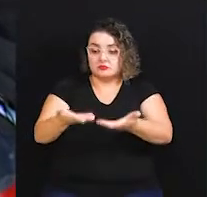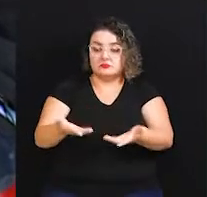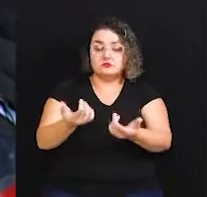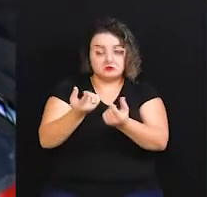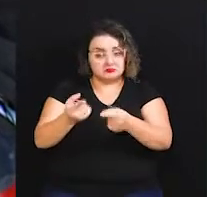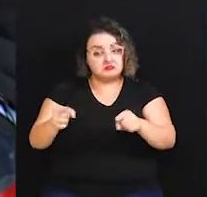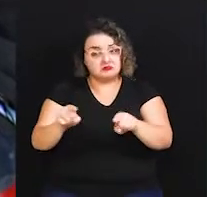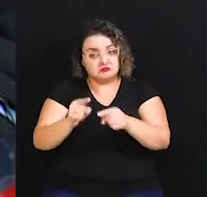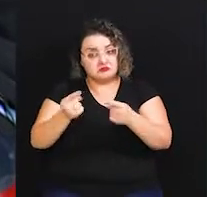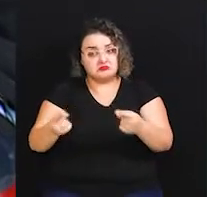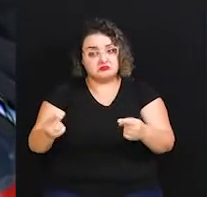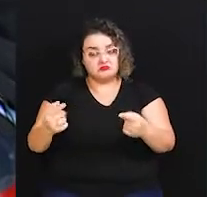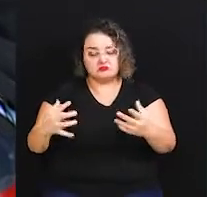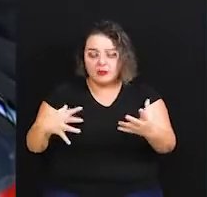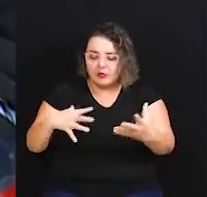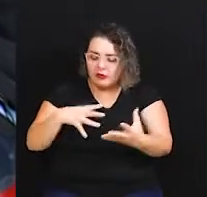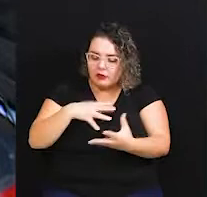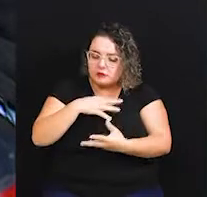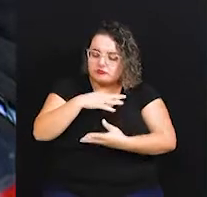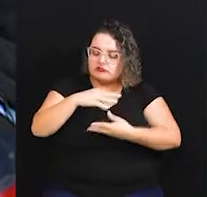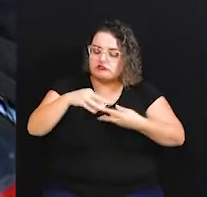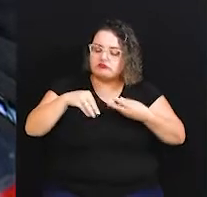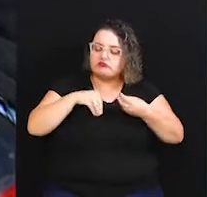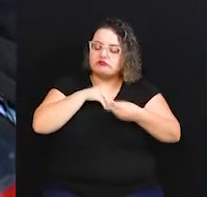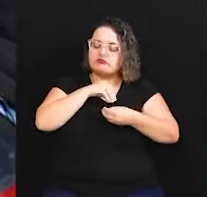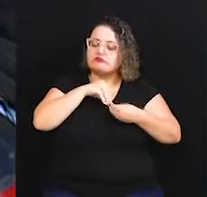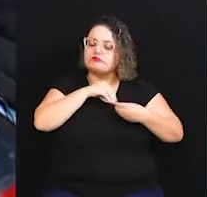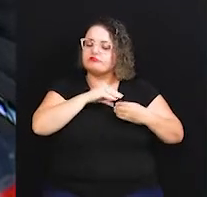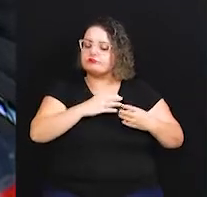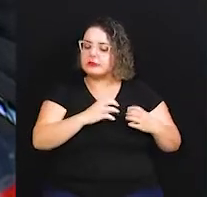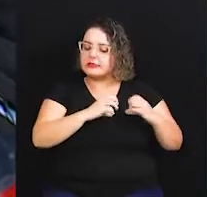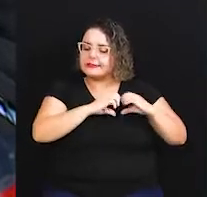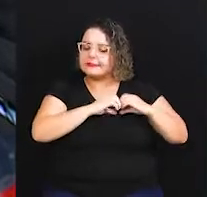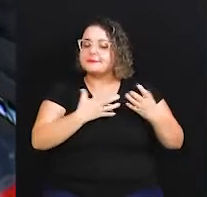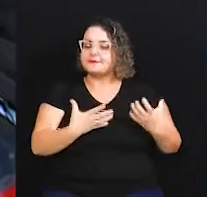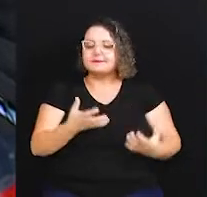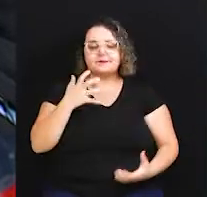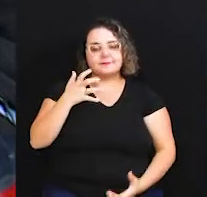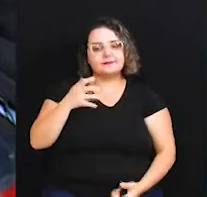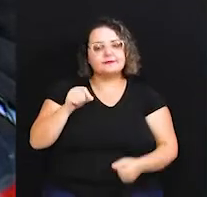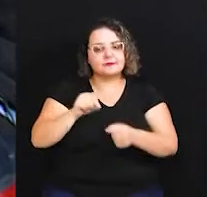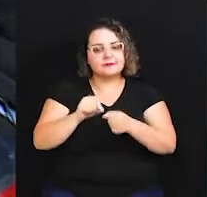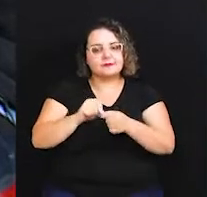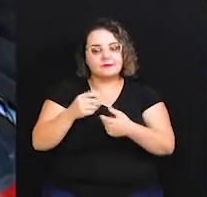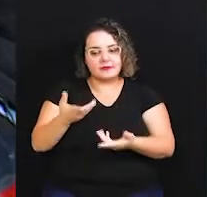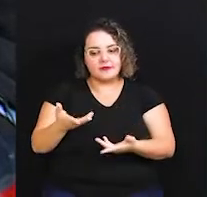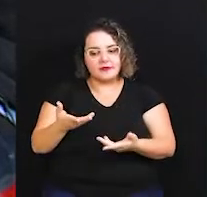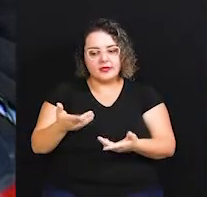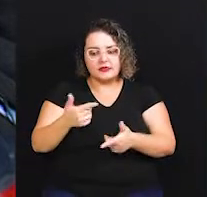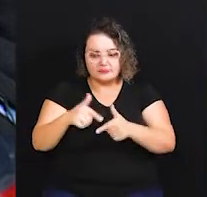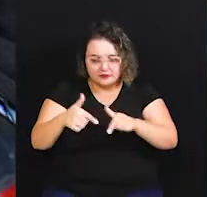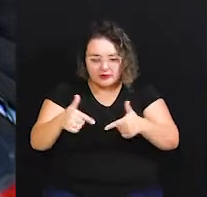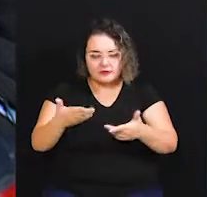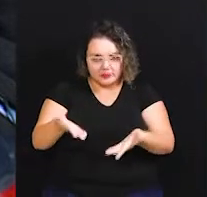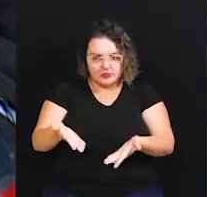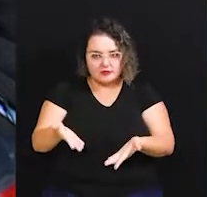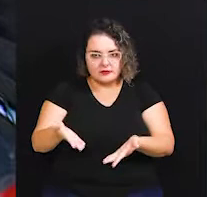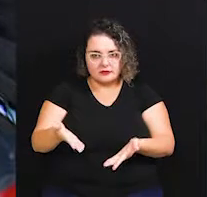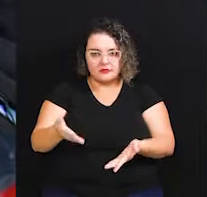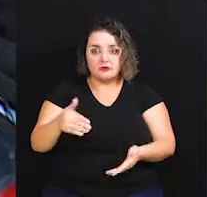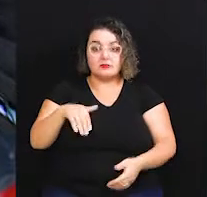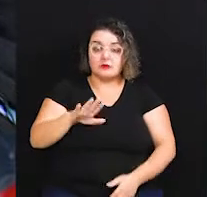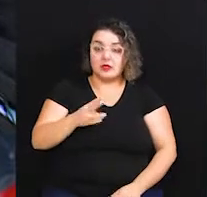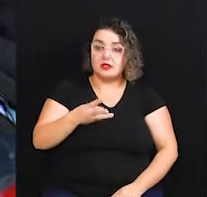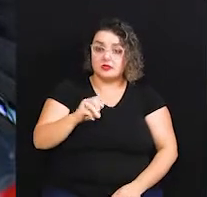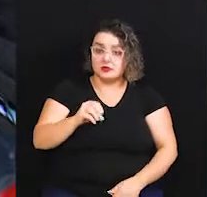toda aquela música te envolvendo, tomando você e, nossa, gente, é isso que eu quero fazer, eu quero mexer com isso. E hoje, mais